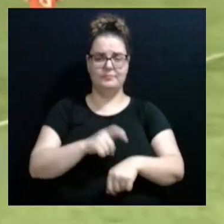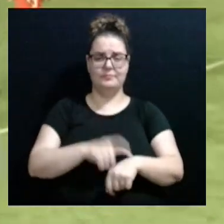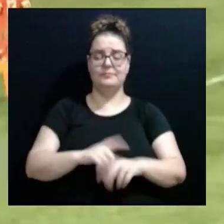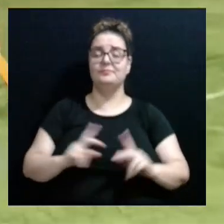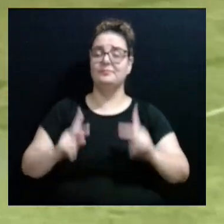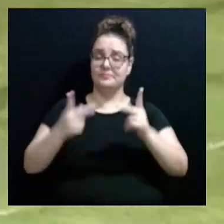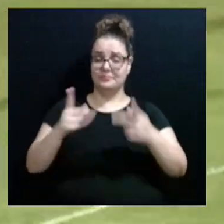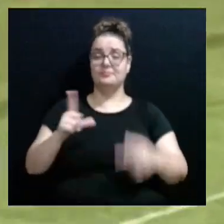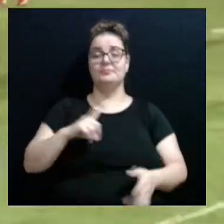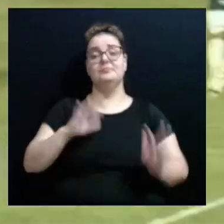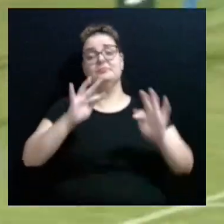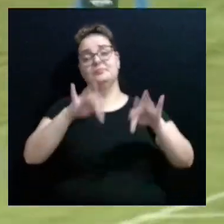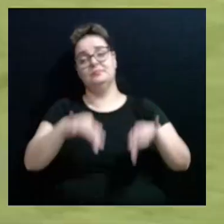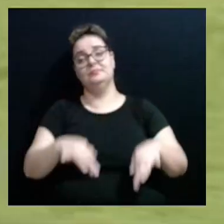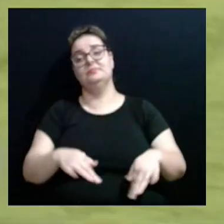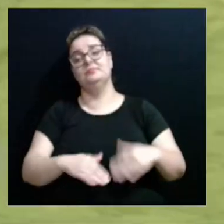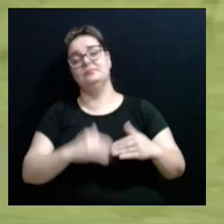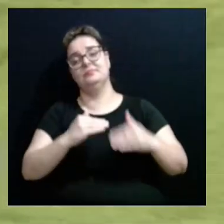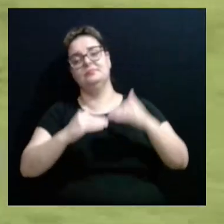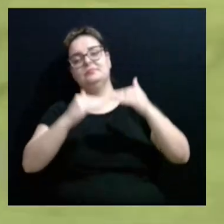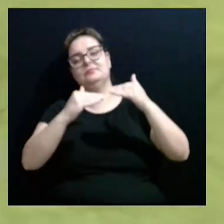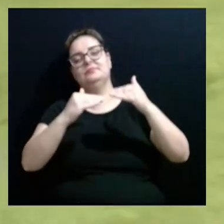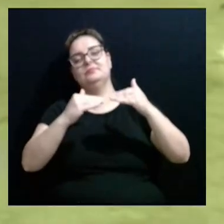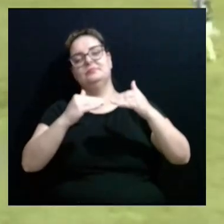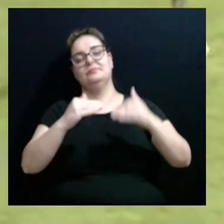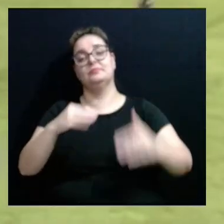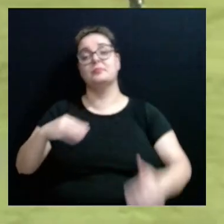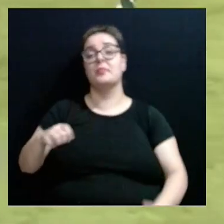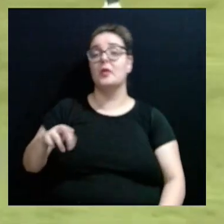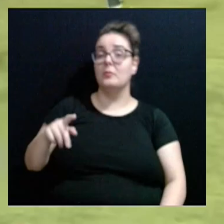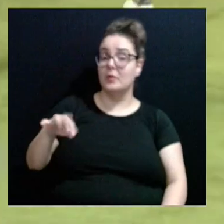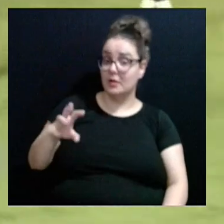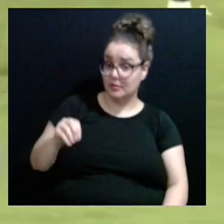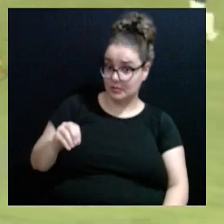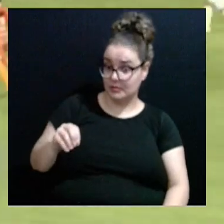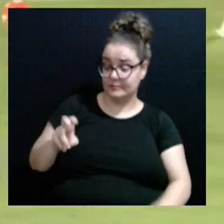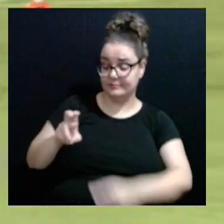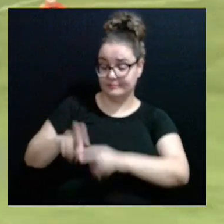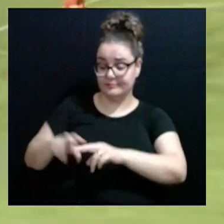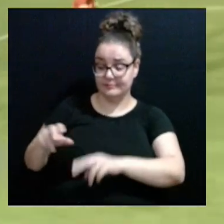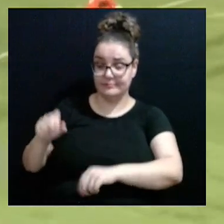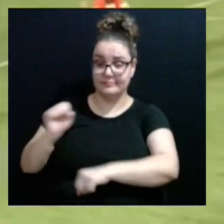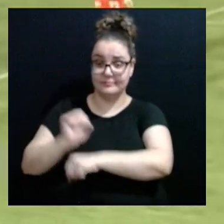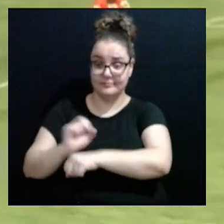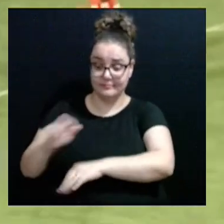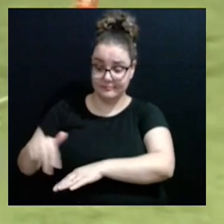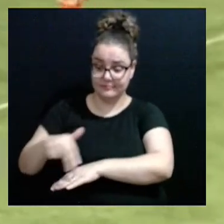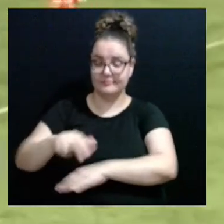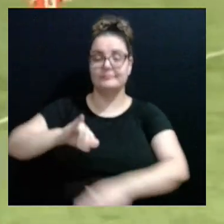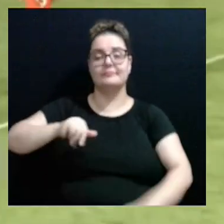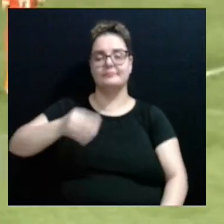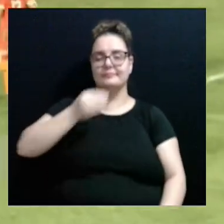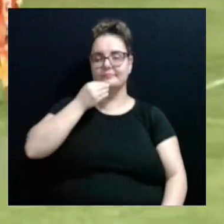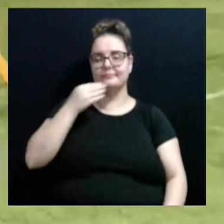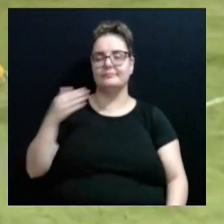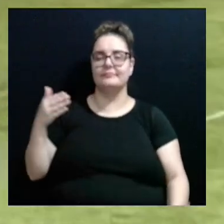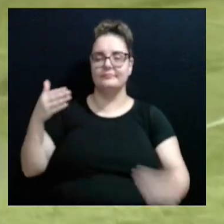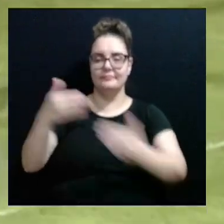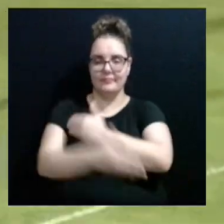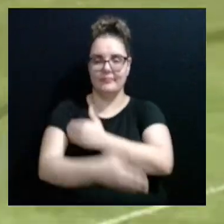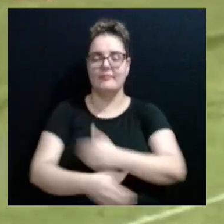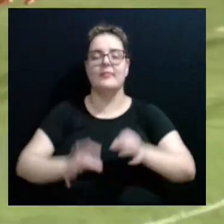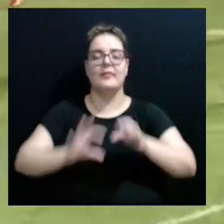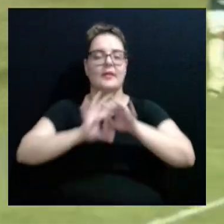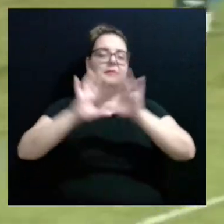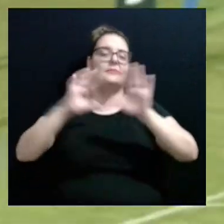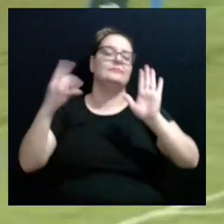terminou de ser construída com o Maroto, que saiu do banco de reservas, aproveitou o cruzamento e deixou a sua